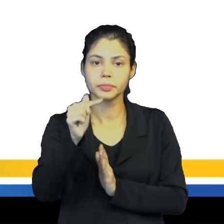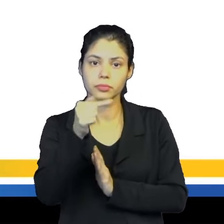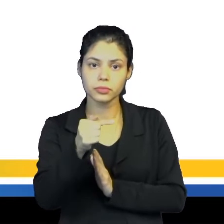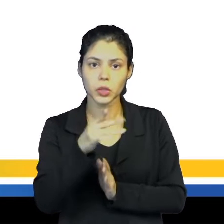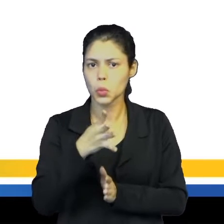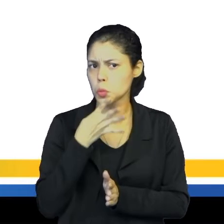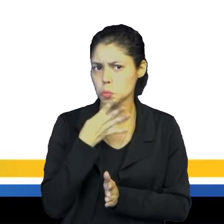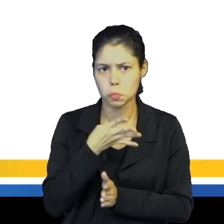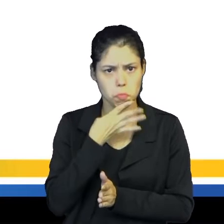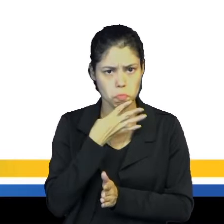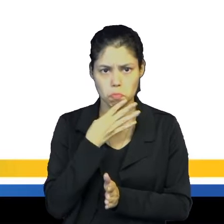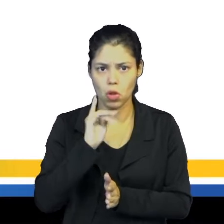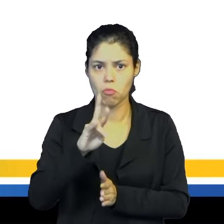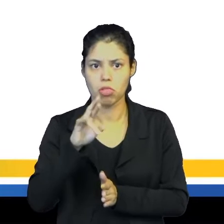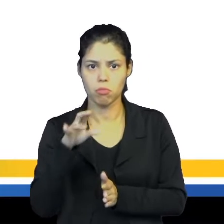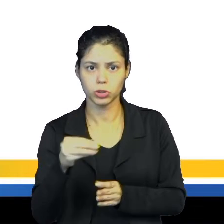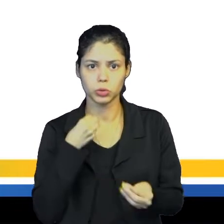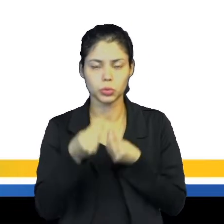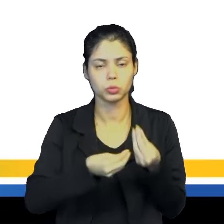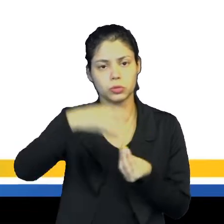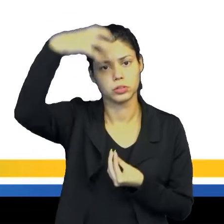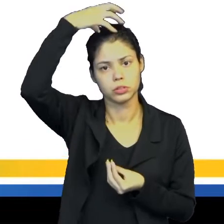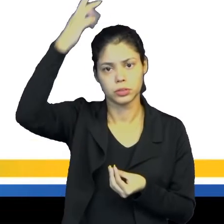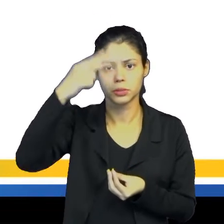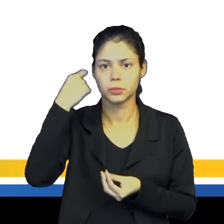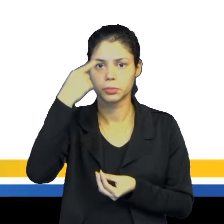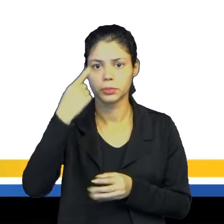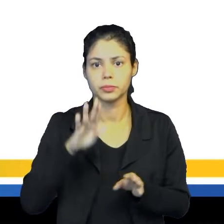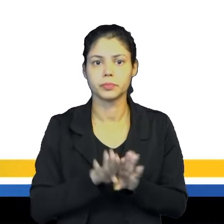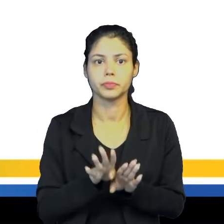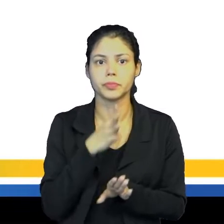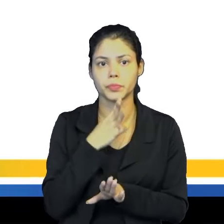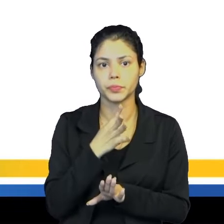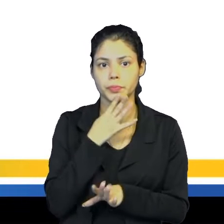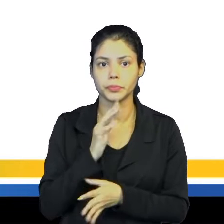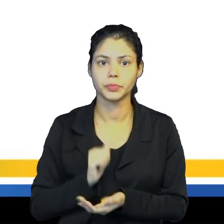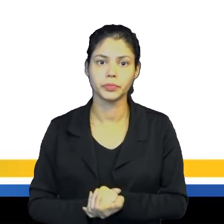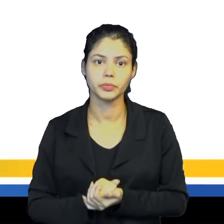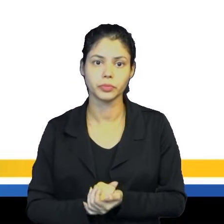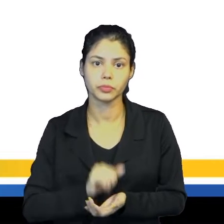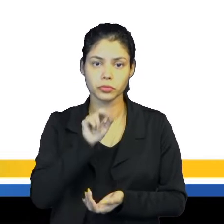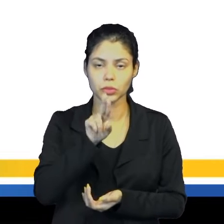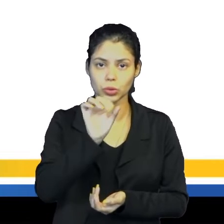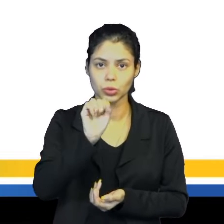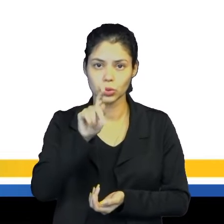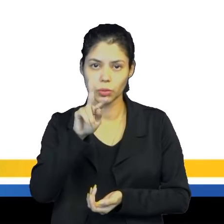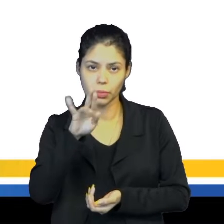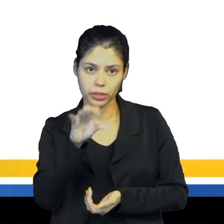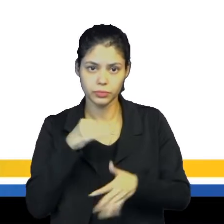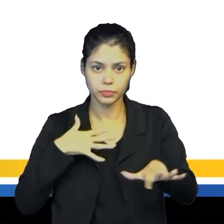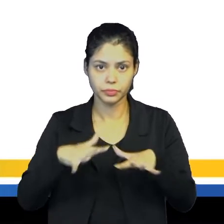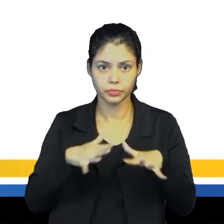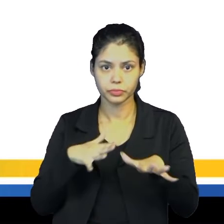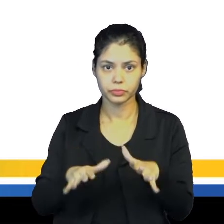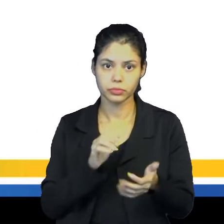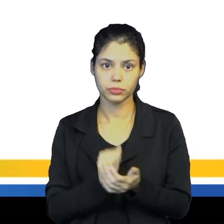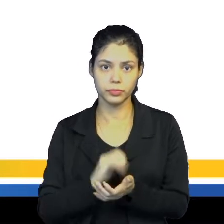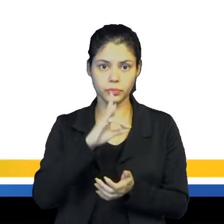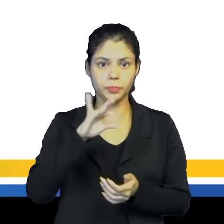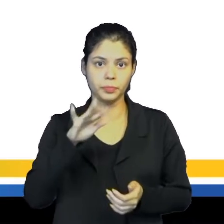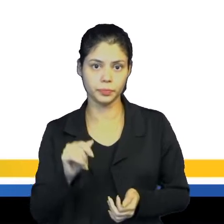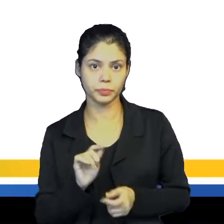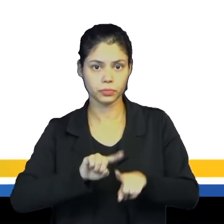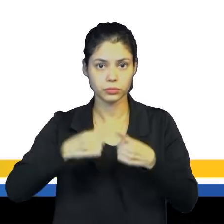não reconhecer José Bonaparte como o rei da Espanha, né, ele fica conhecido aí como o usurpador. O movimento dos crioulos,